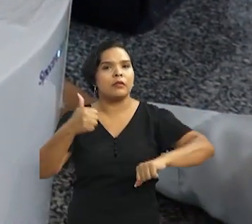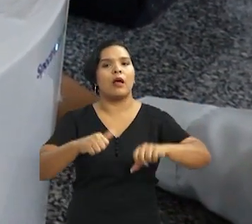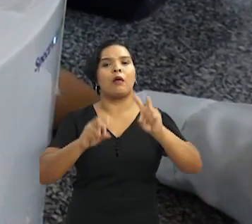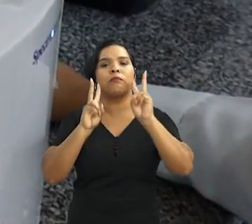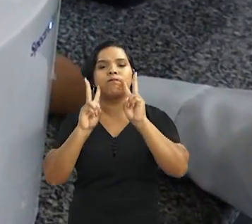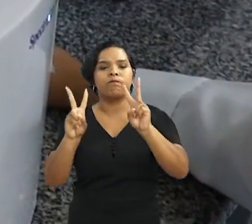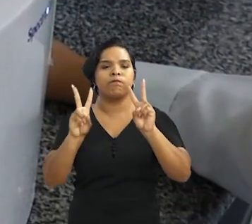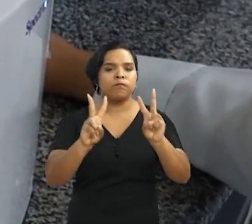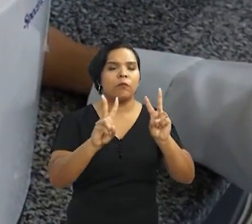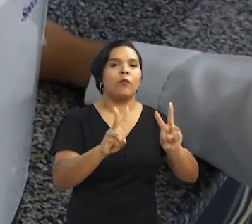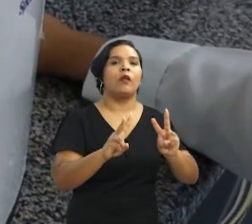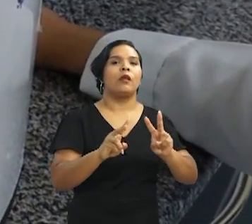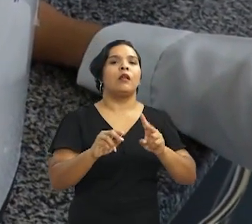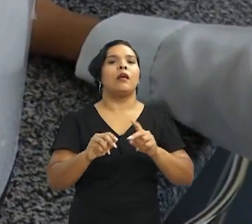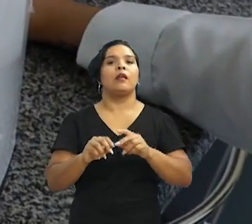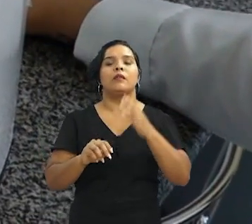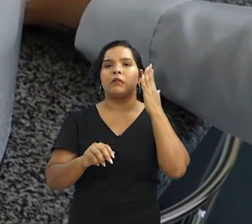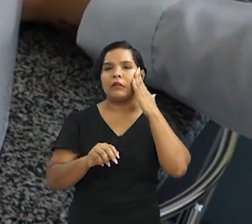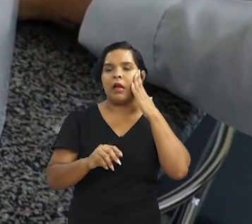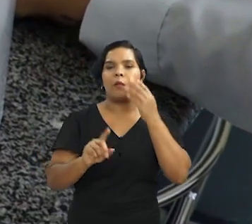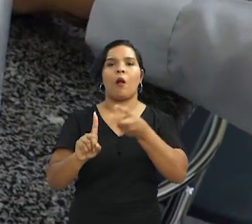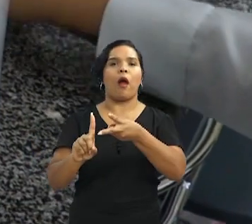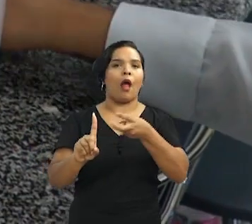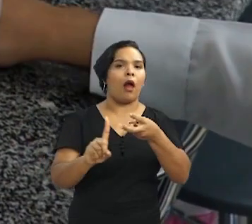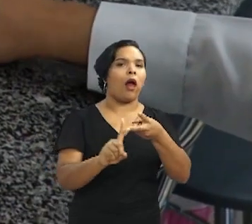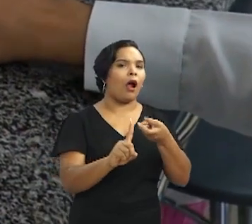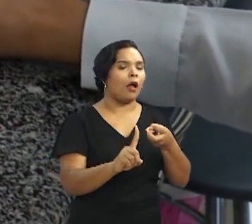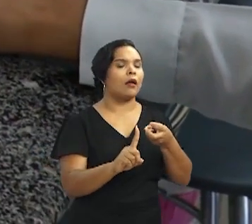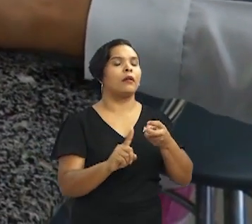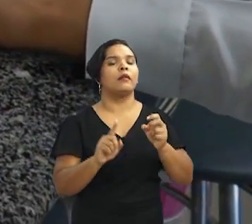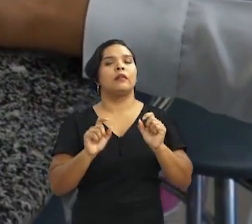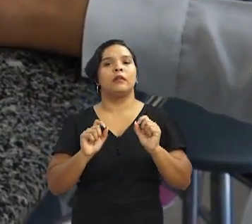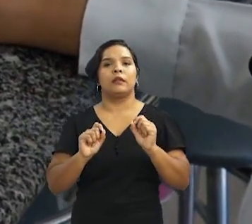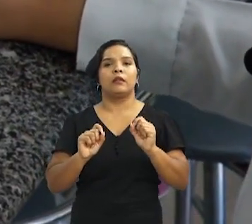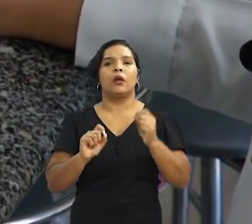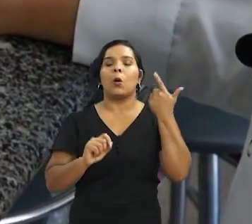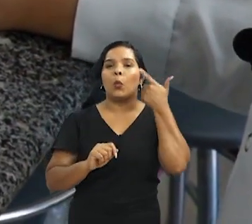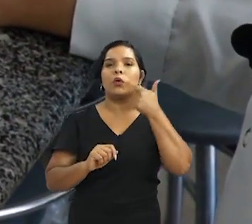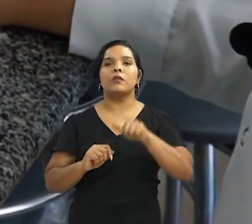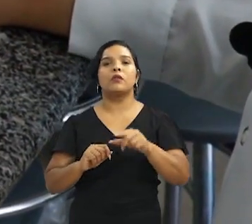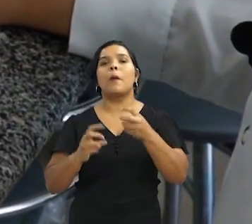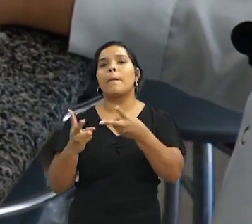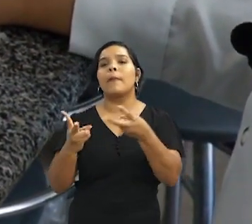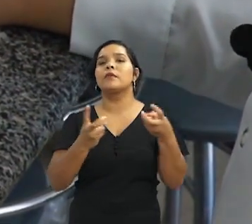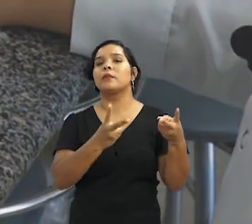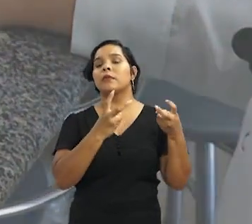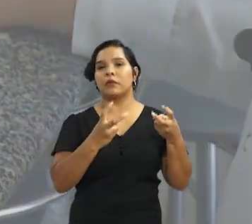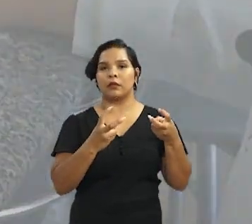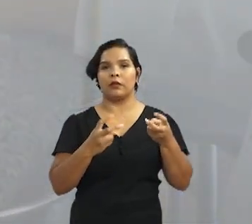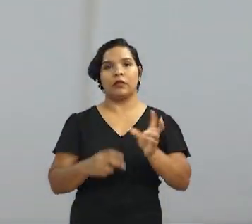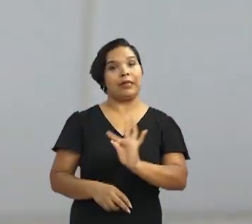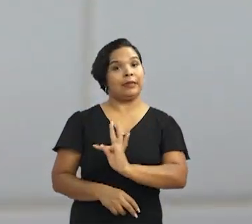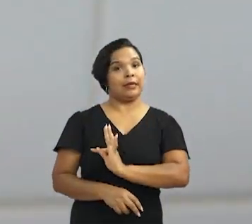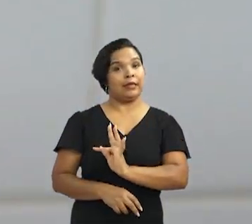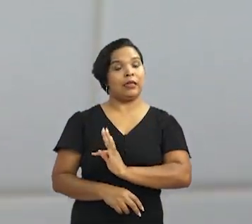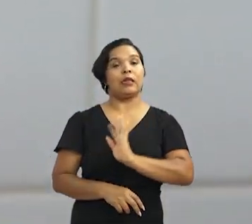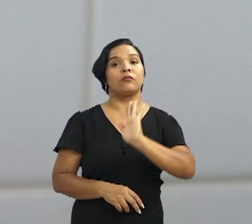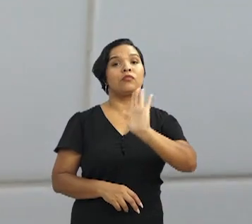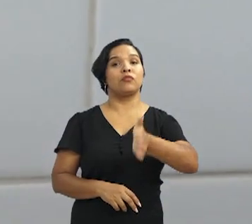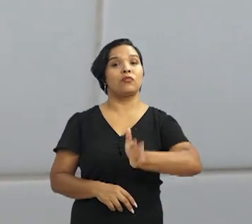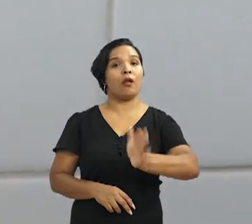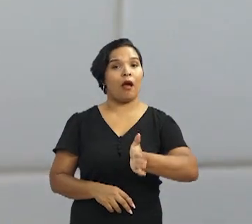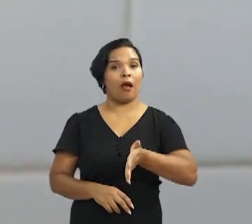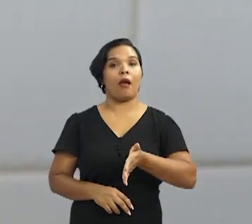avaliação, que verificam, que identificam essas fraudes, né, ou que avaliam essas fraudes, consigam identificar. Essas técnicas